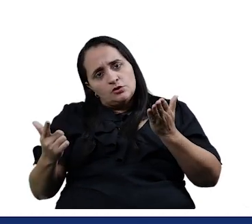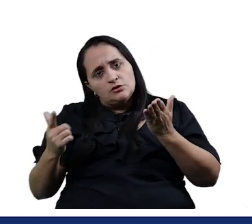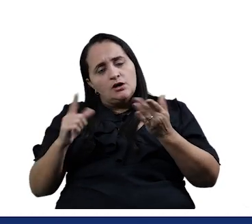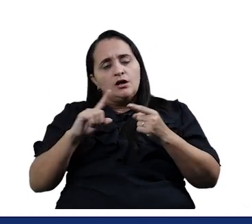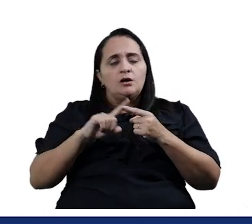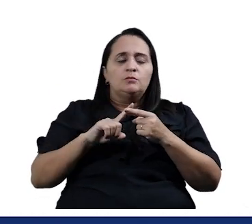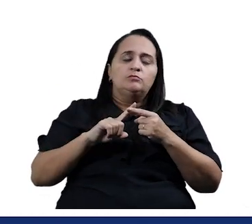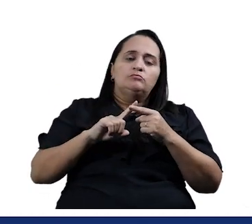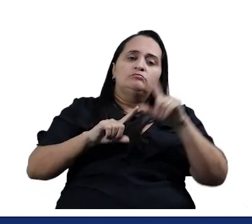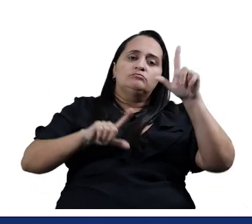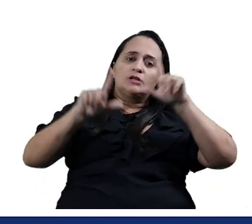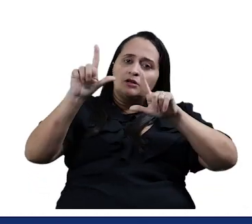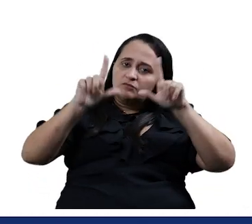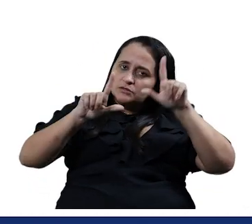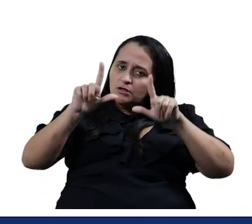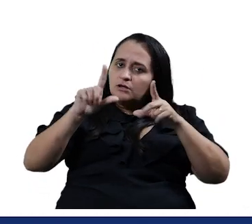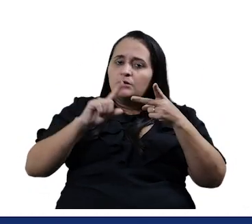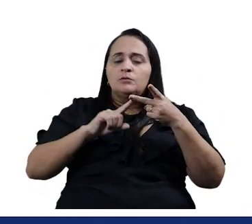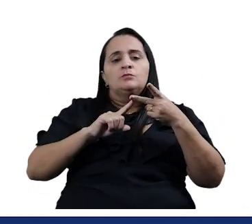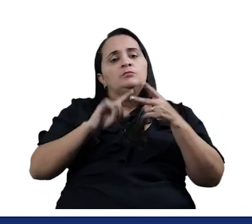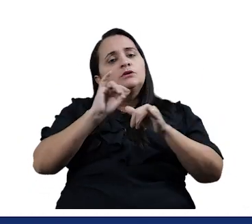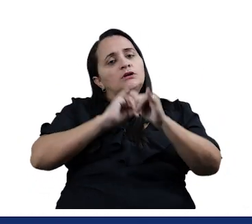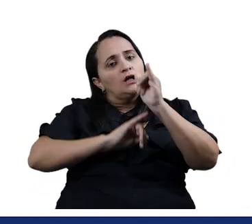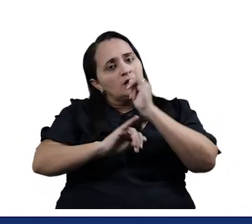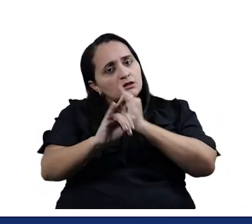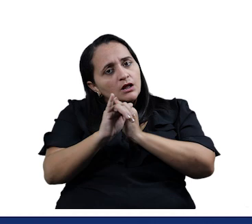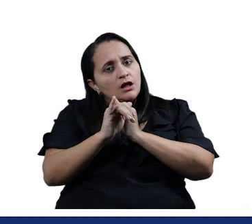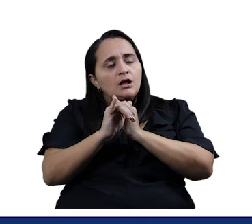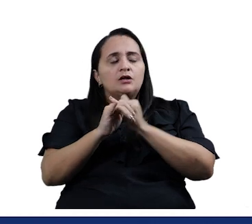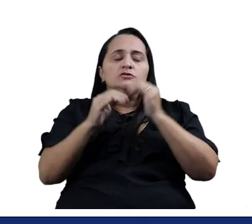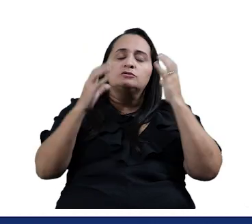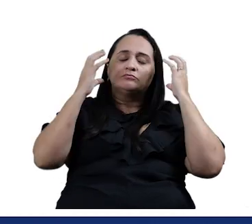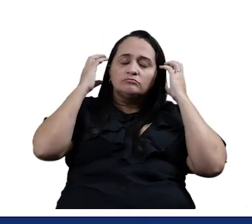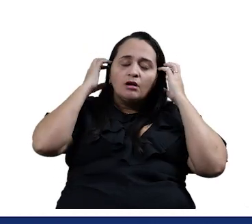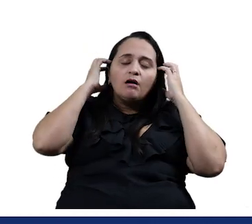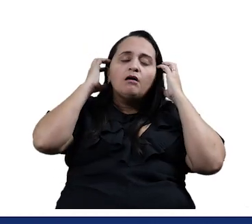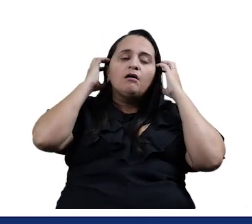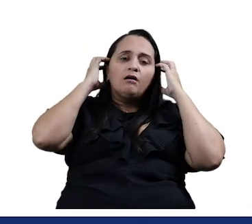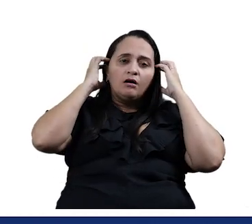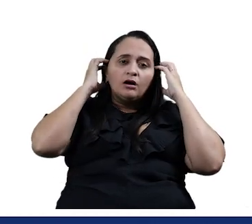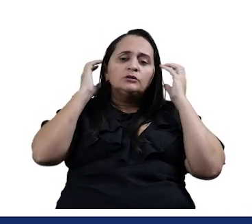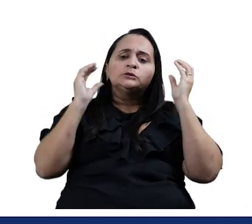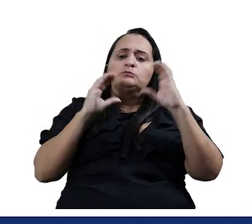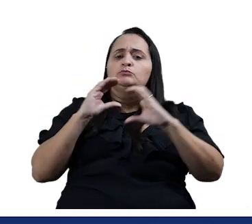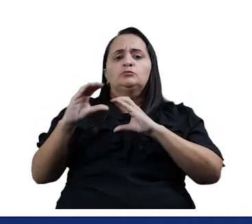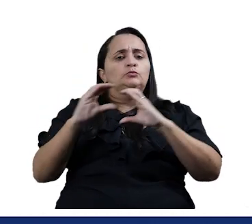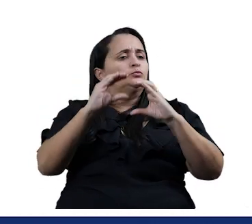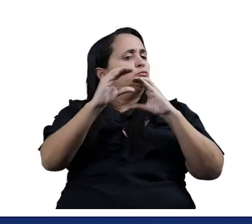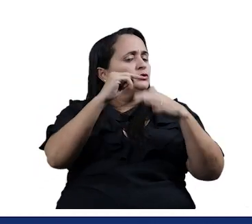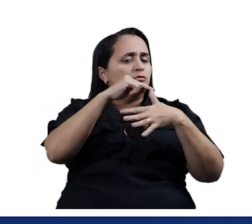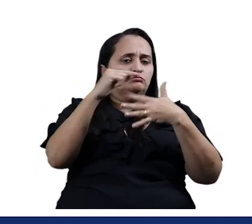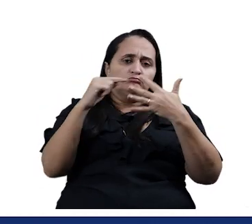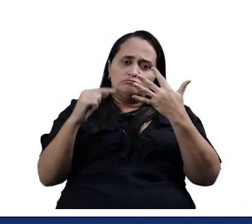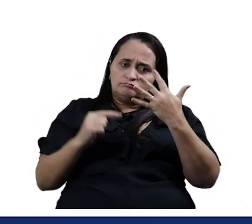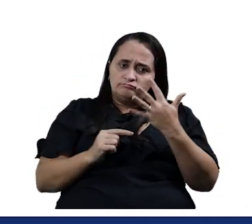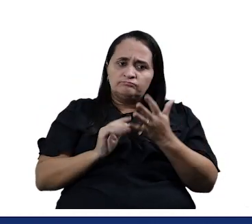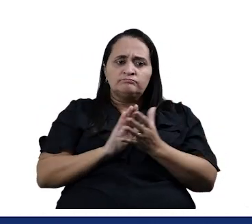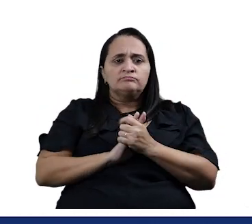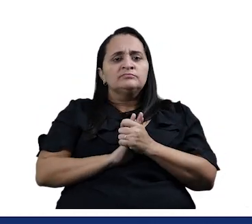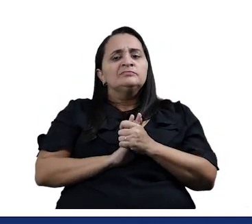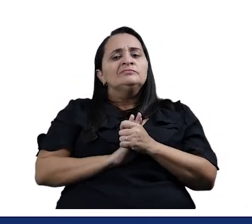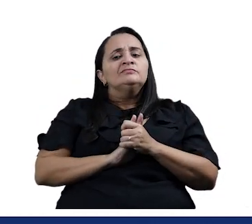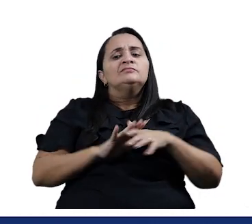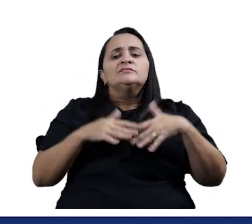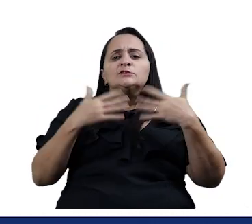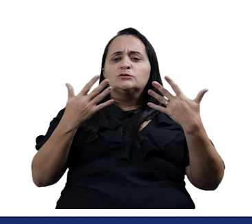na internet, encontramos também no rádio, em diversos meios de comunicação. As notícias